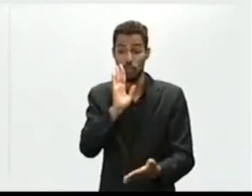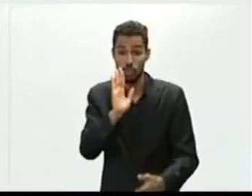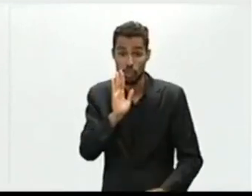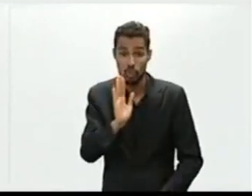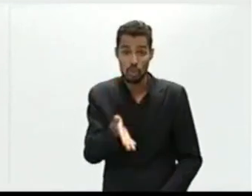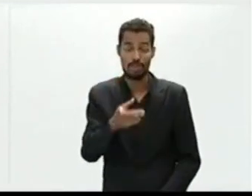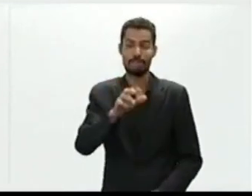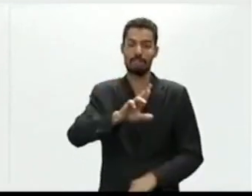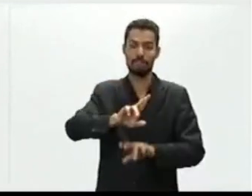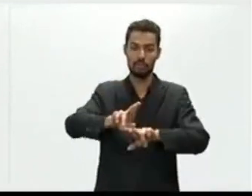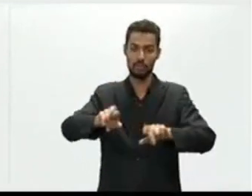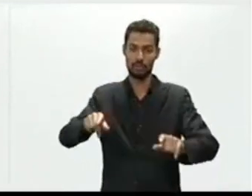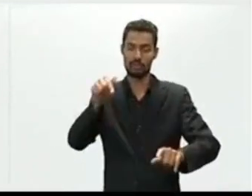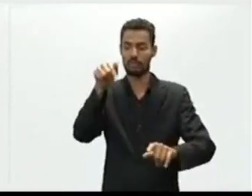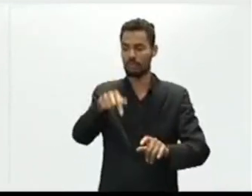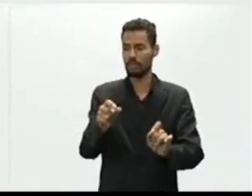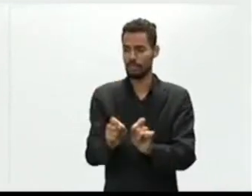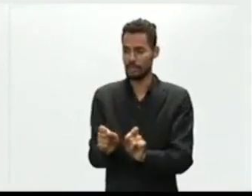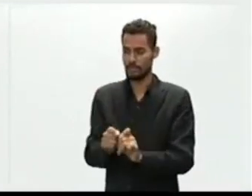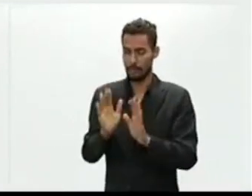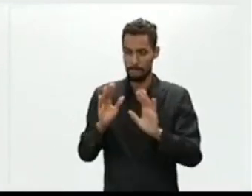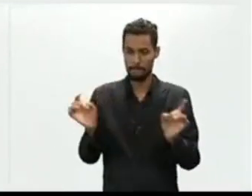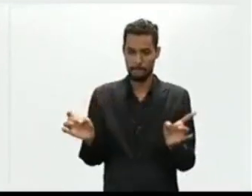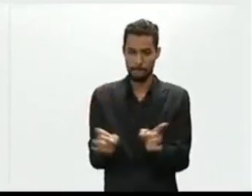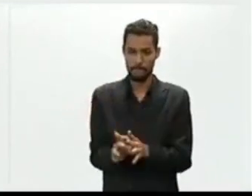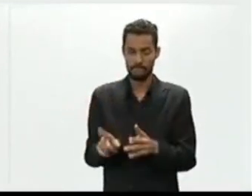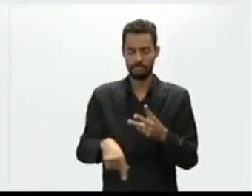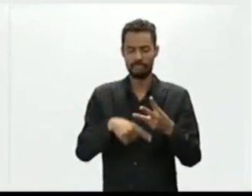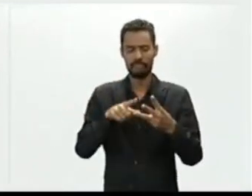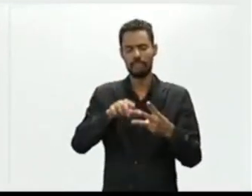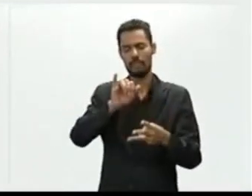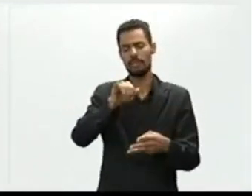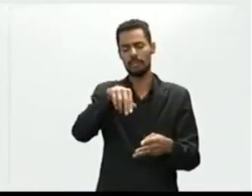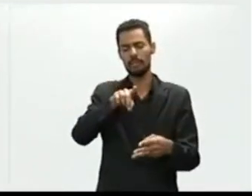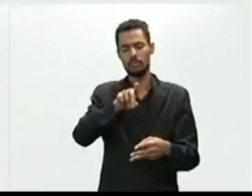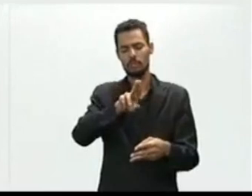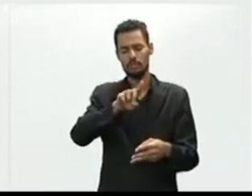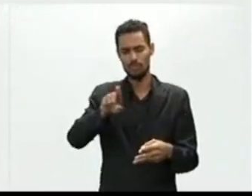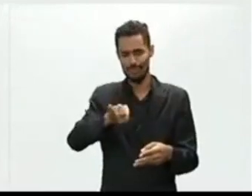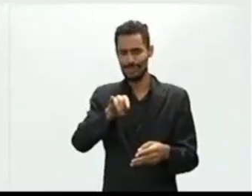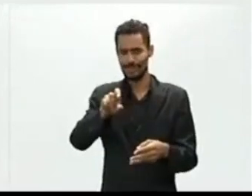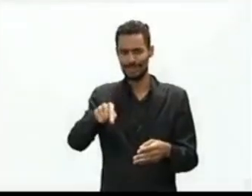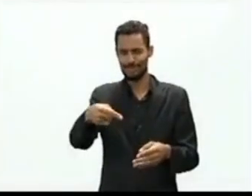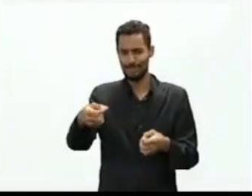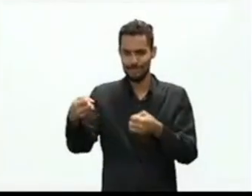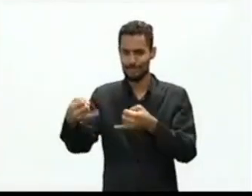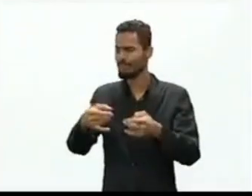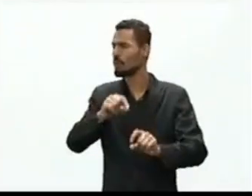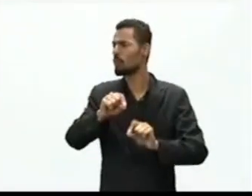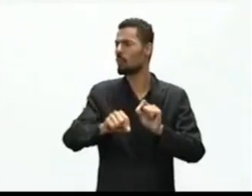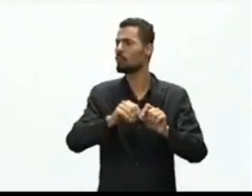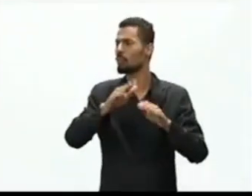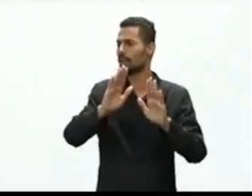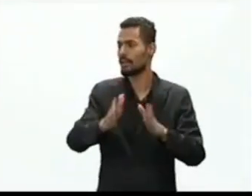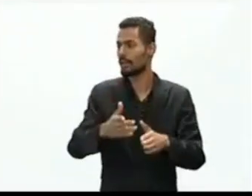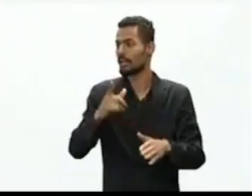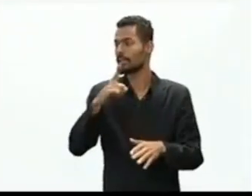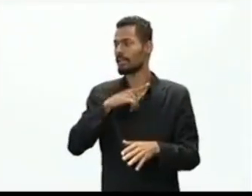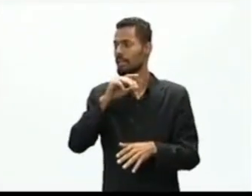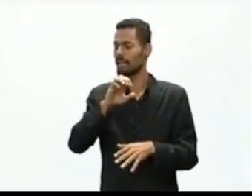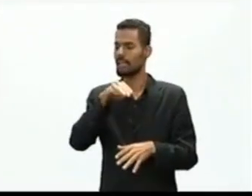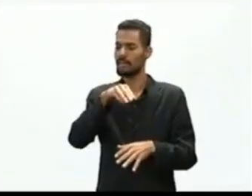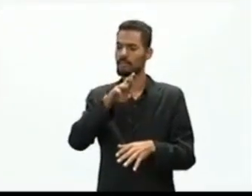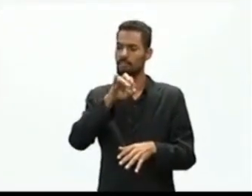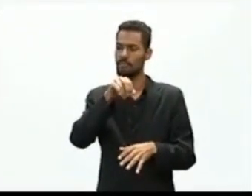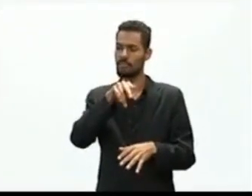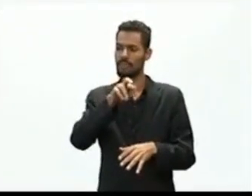um pouco diferenciada naquele tecido onde ela está, e as induzidas, que a gente vai definir mais para frente o que são. Então, as embrionárias, como eu